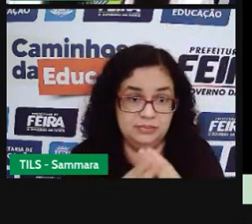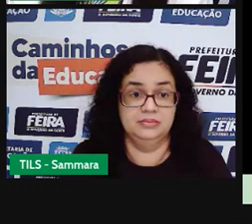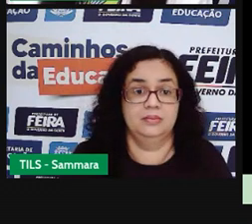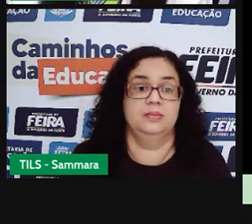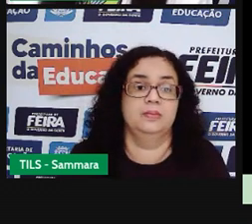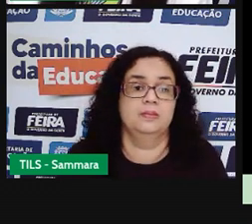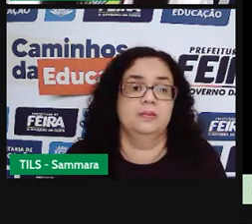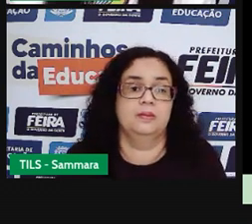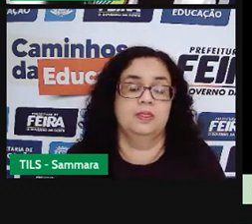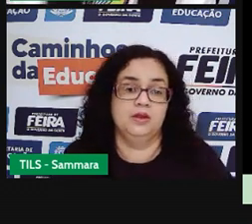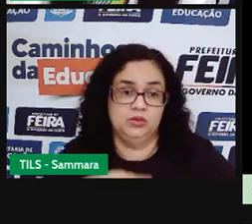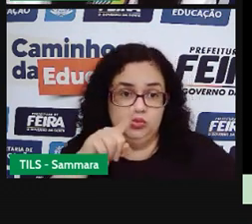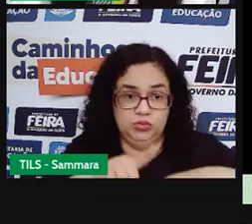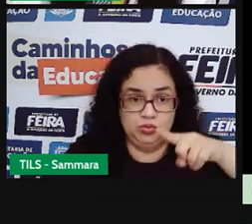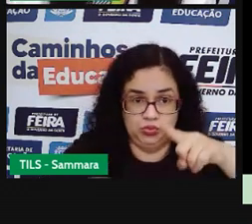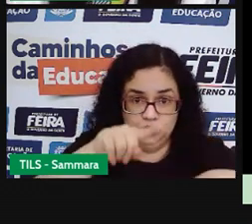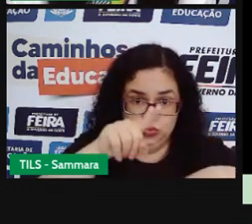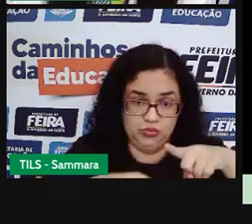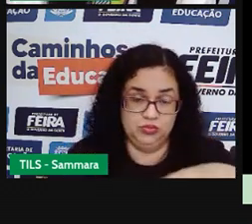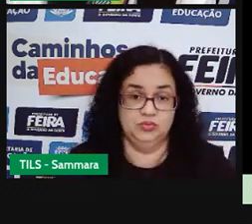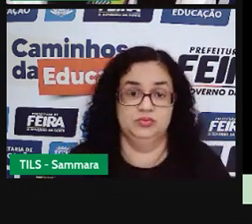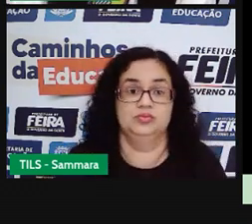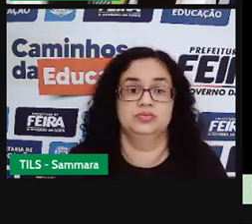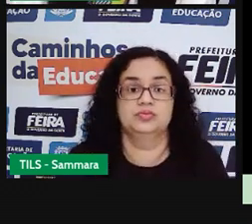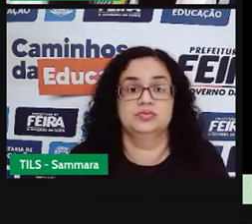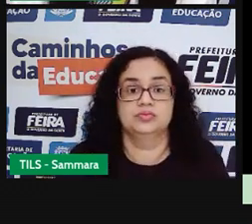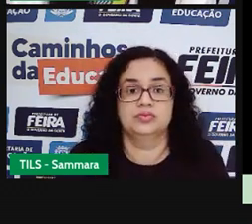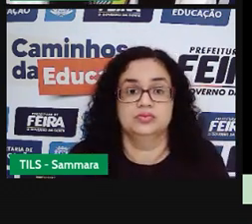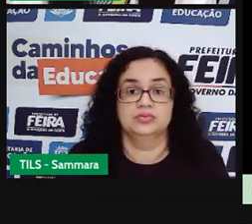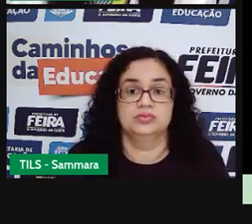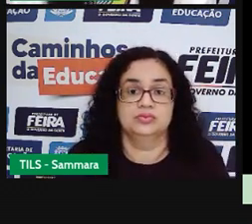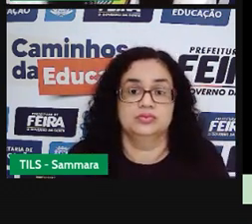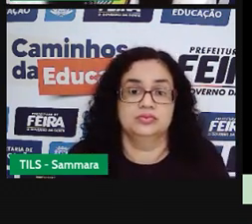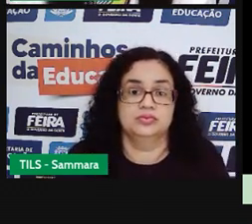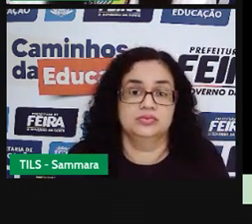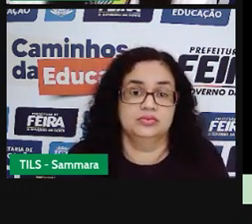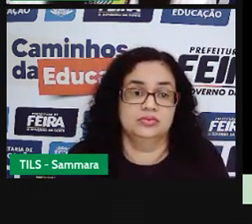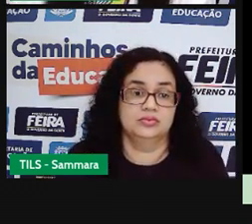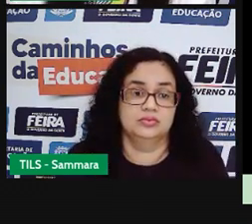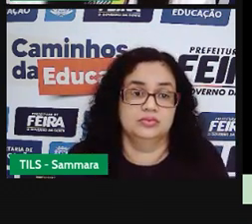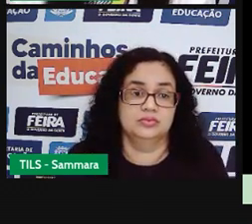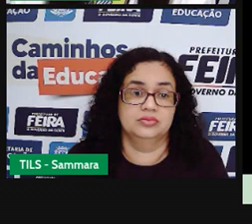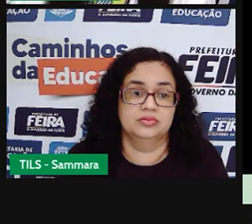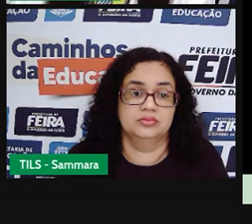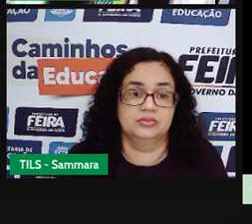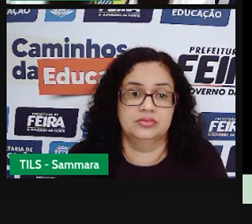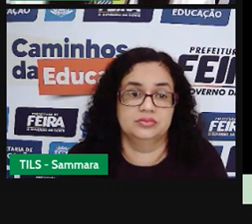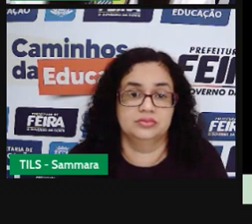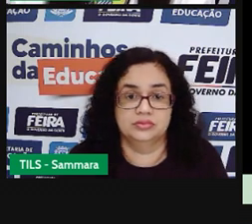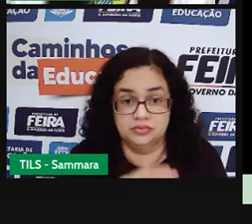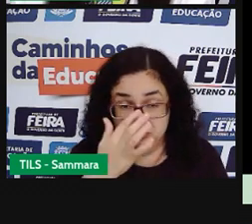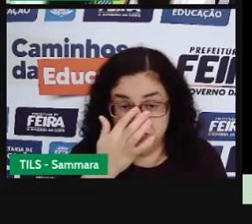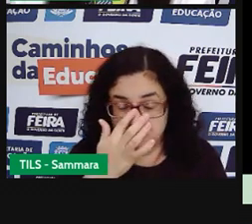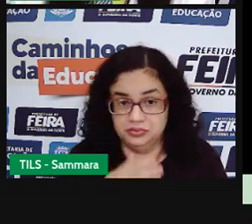feito vários outros objetos utilizando aí é só borracha que eu disse em pé injetar